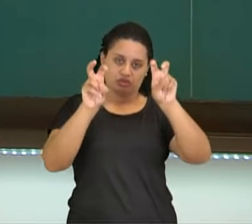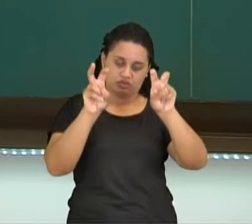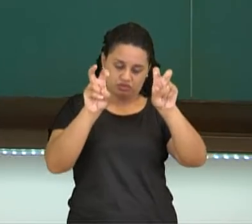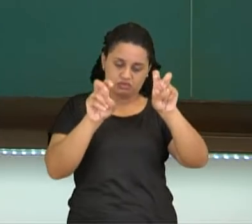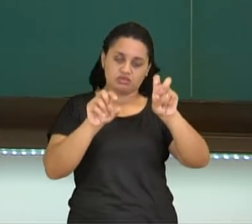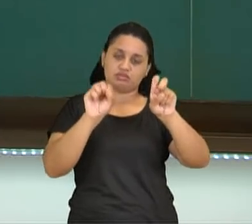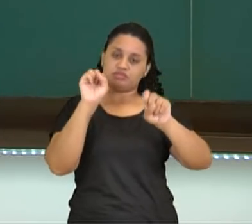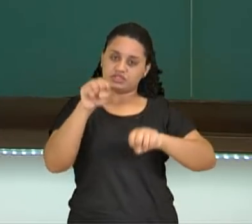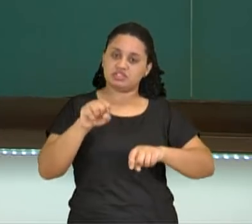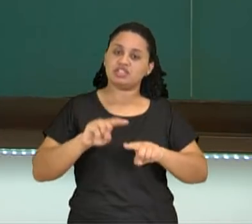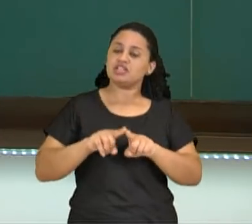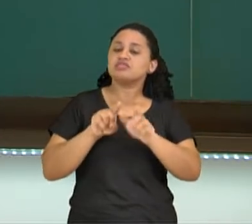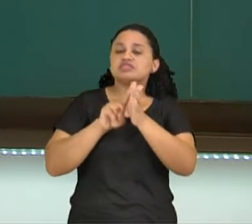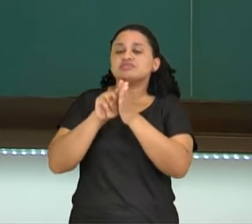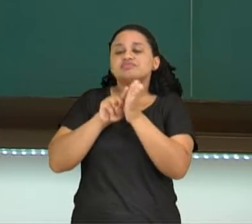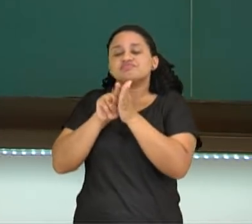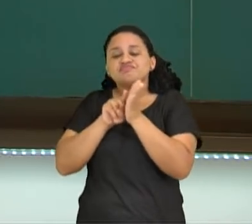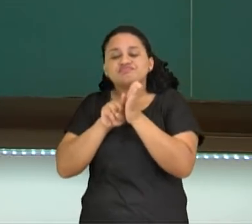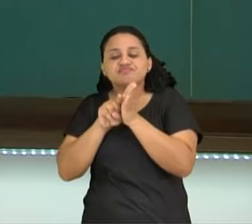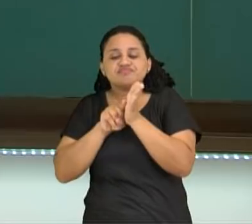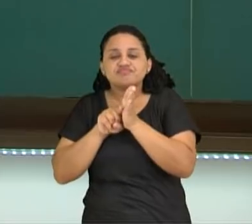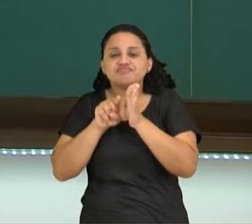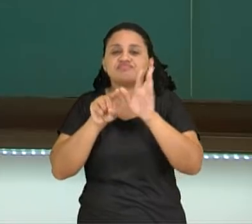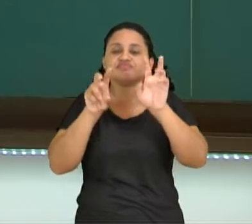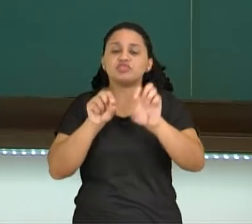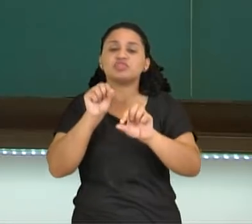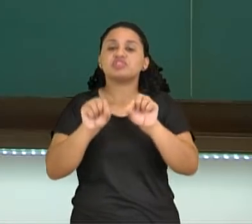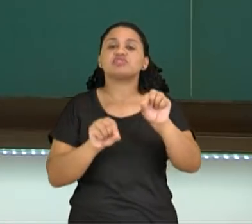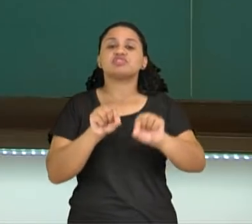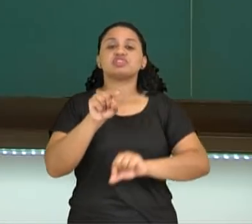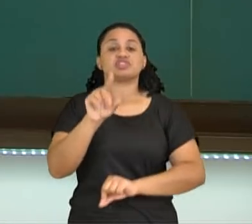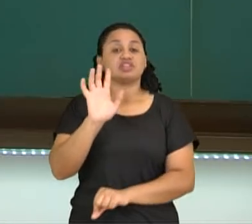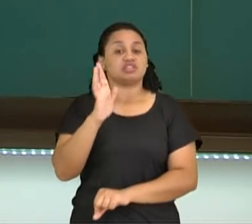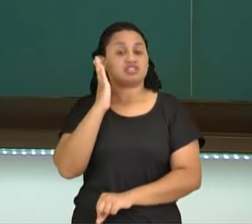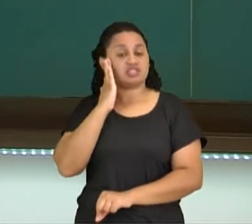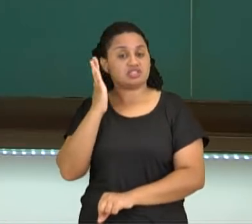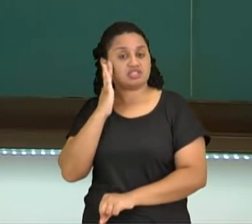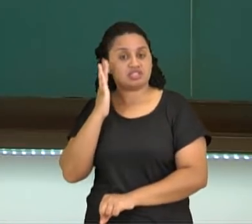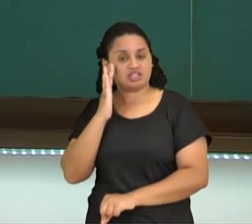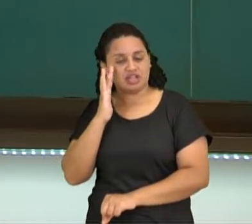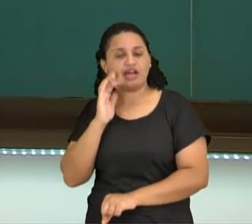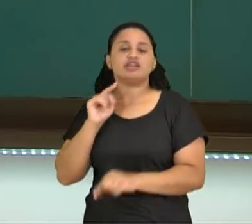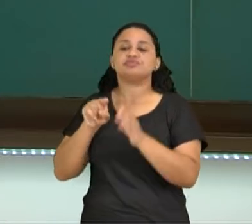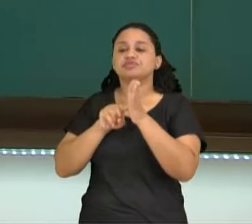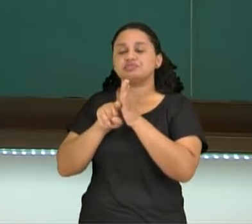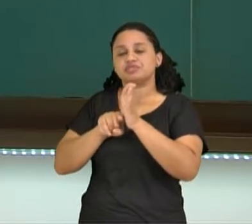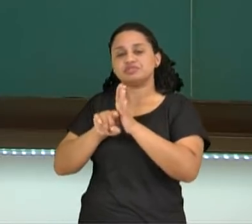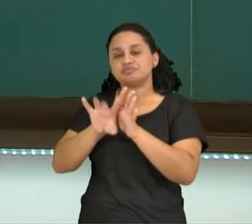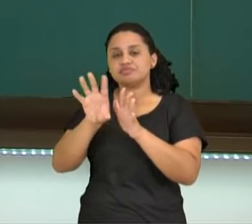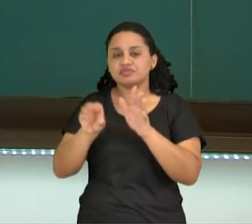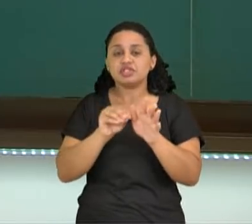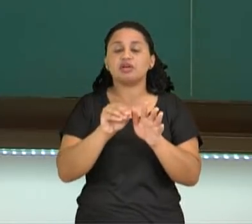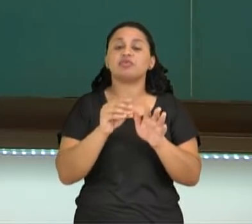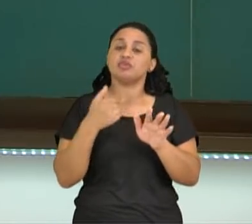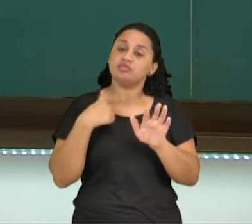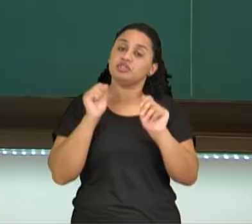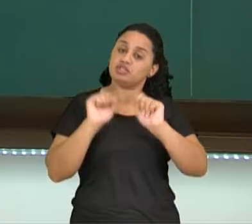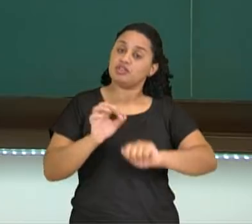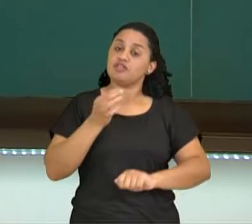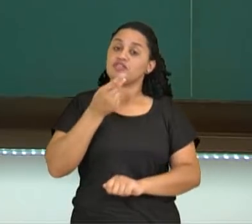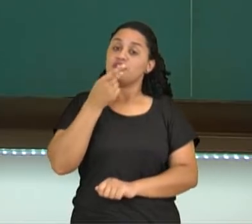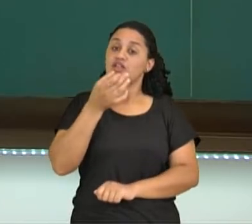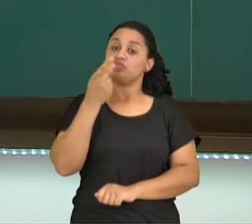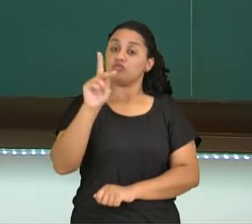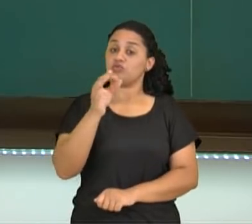controverso e vai pesquisar sobre esse assunto. O que você sabe sobre esse assunto para falar sobre ele, expor a sua opinião,